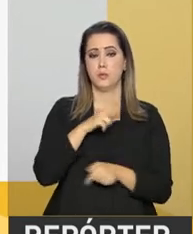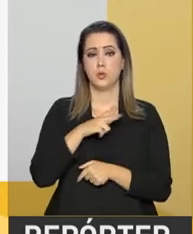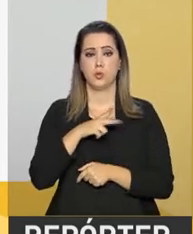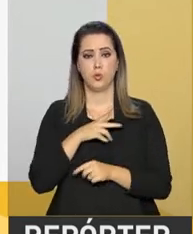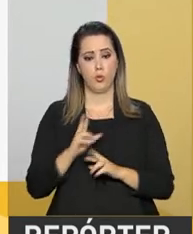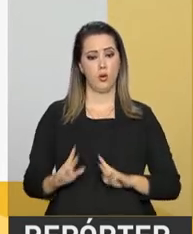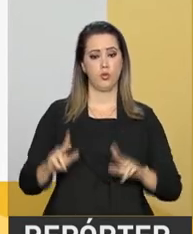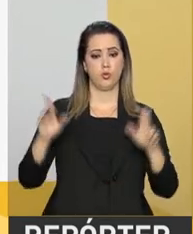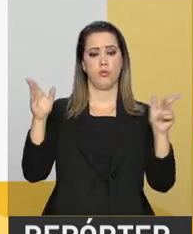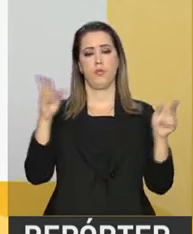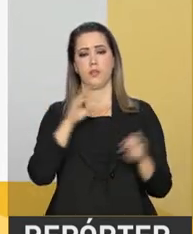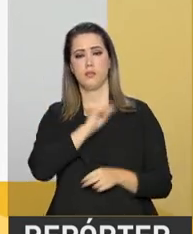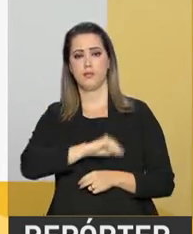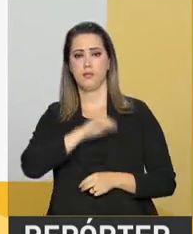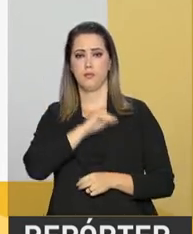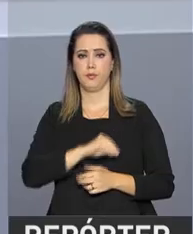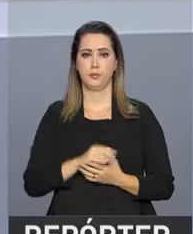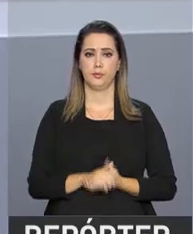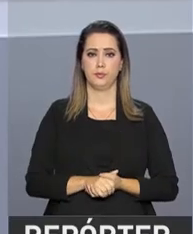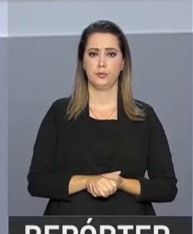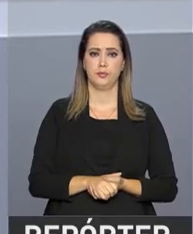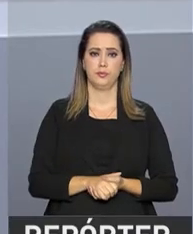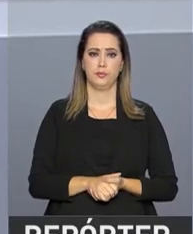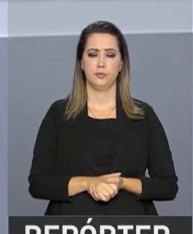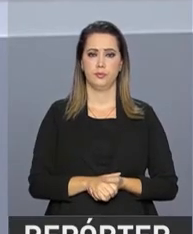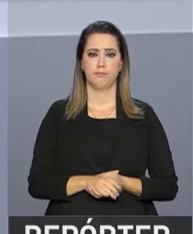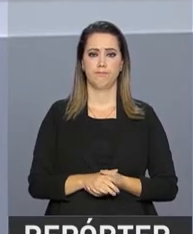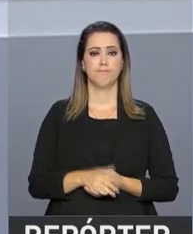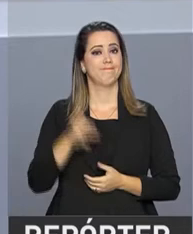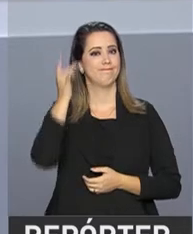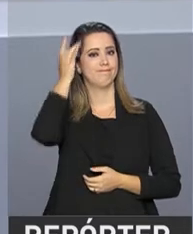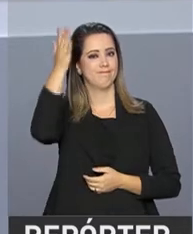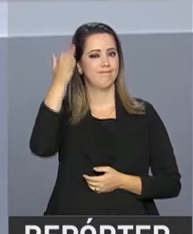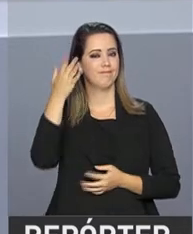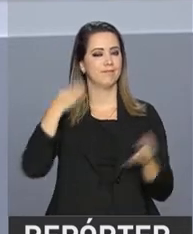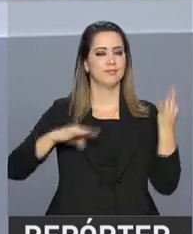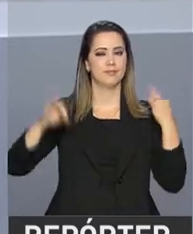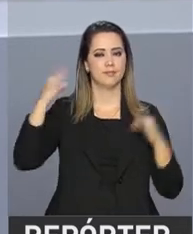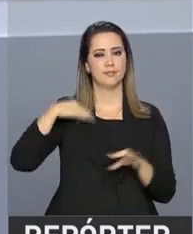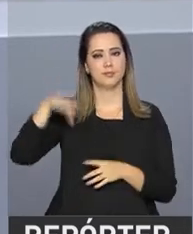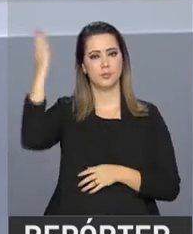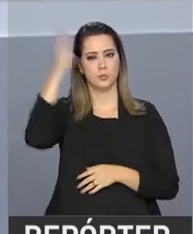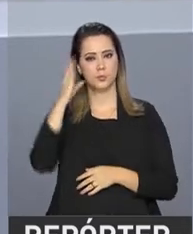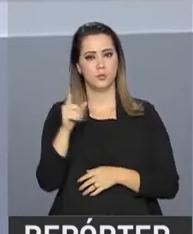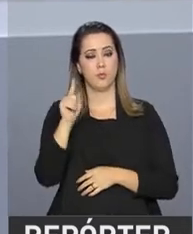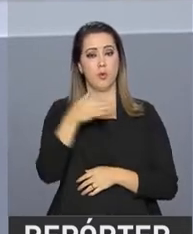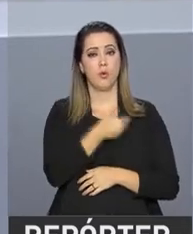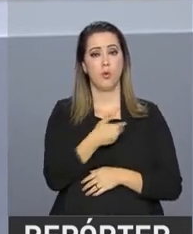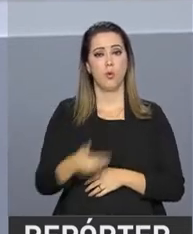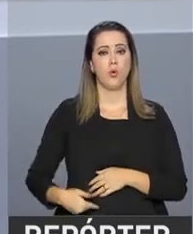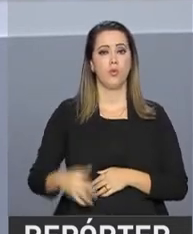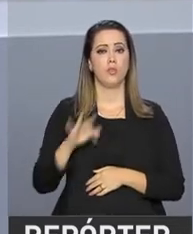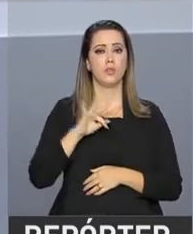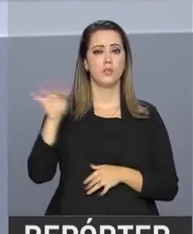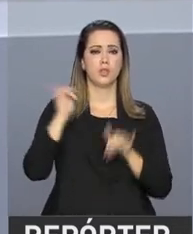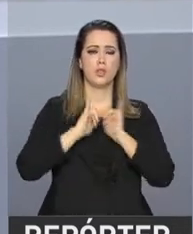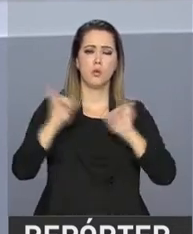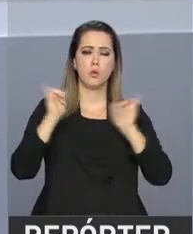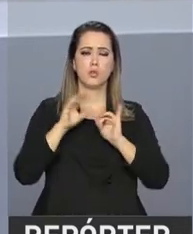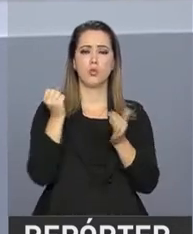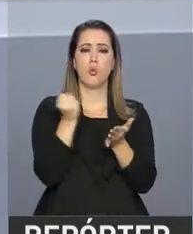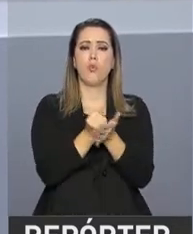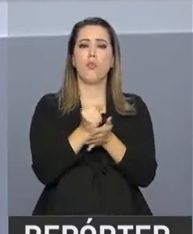trabalham no setor público e no setor privado. Está mais fácil fazer turismo no Brasil. O governo federal lançou o